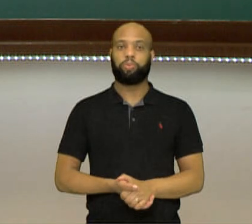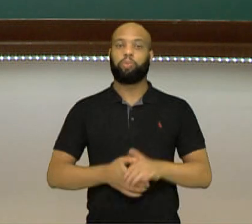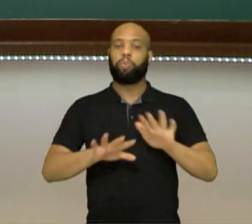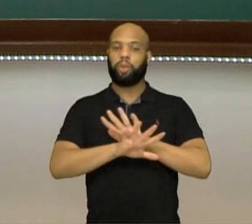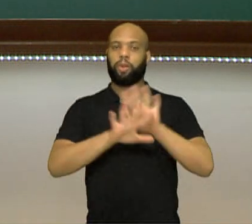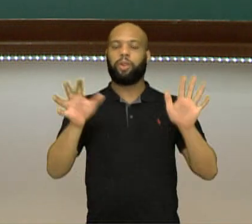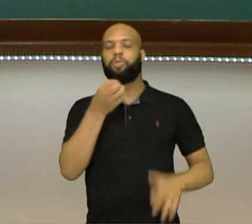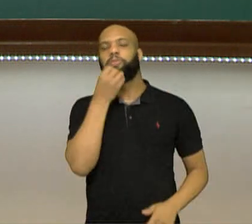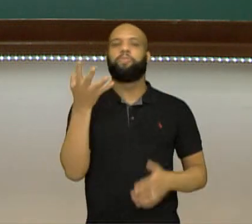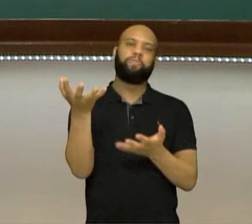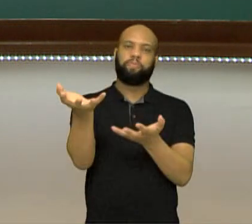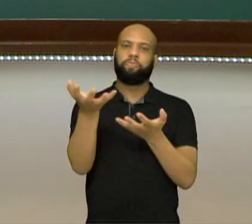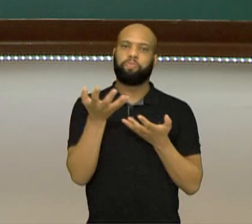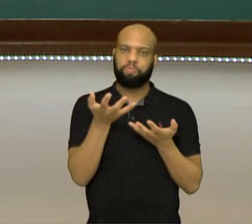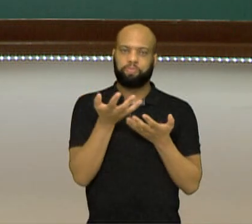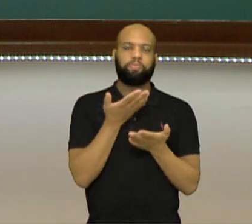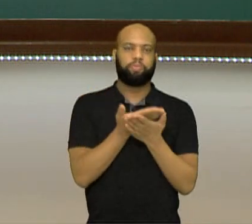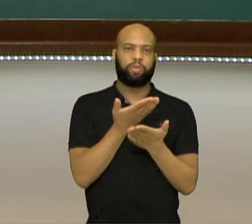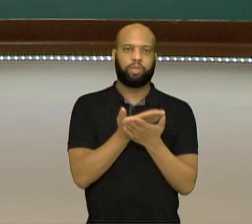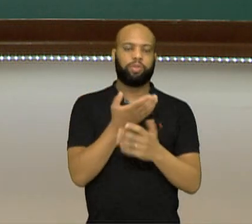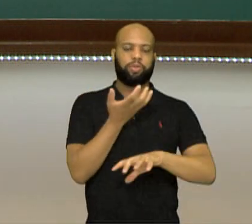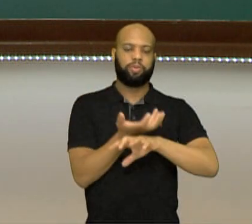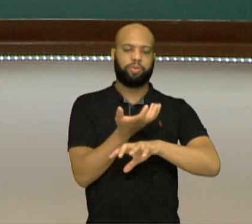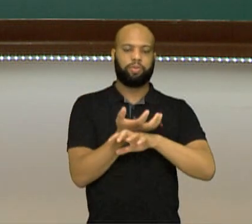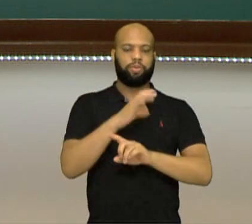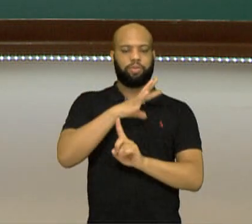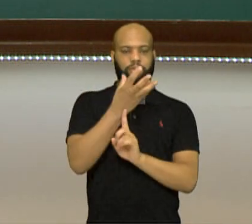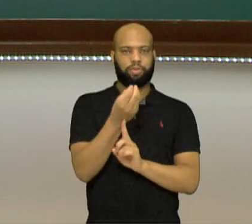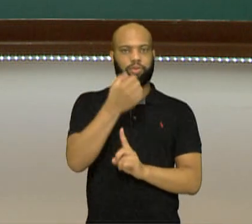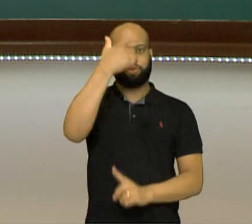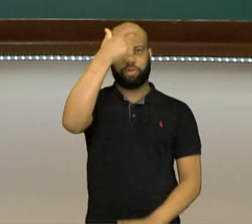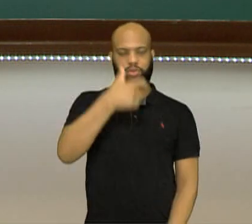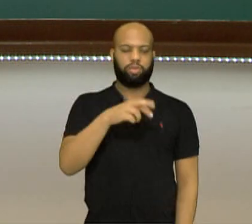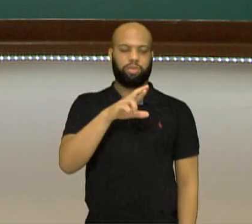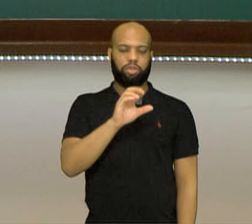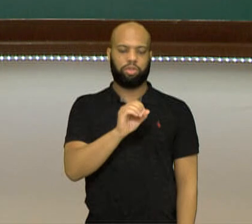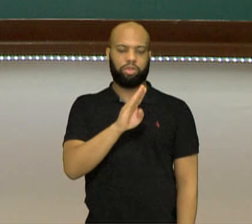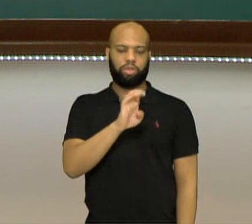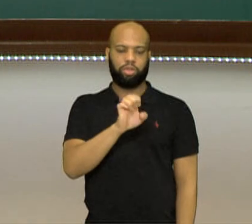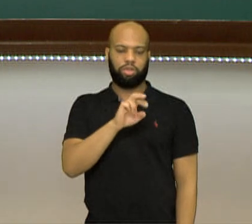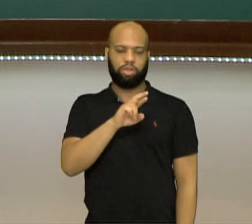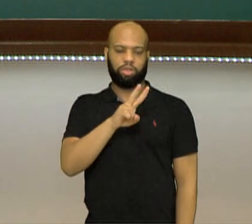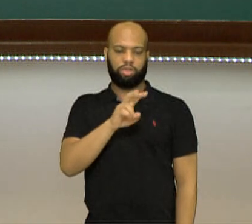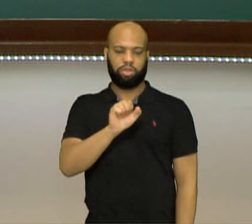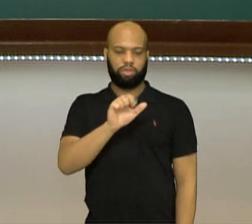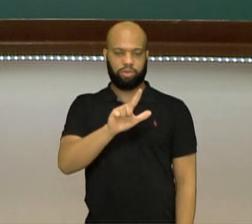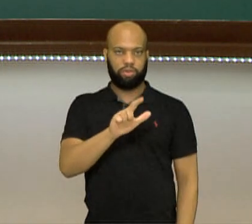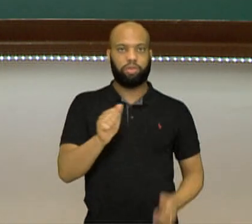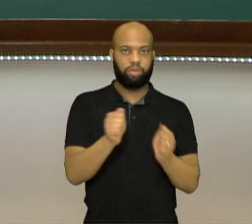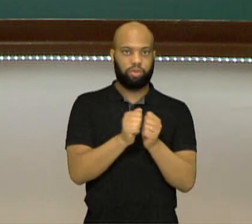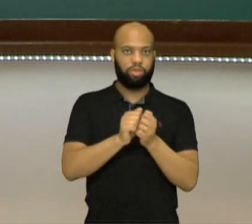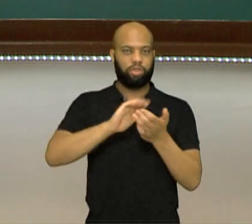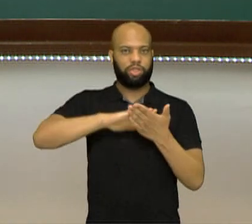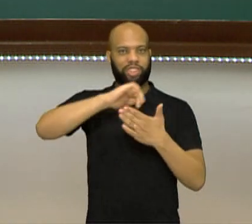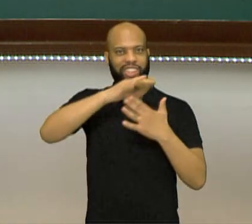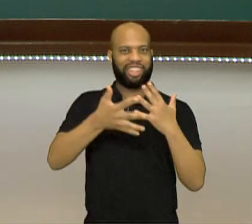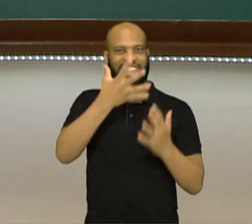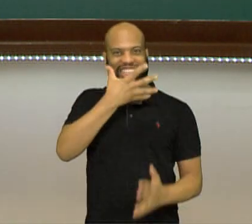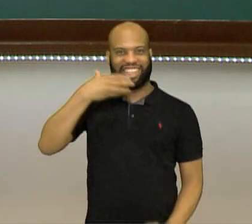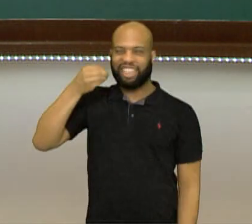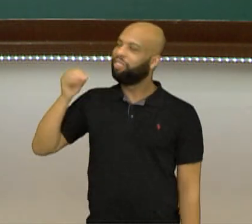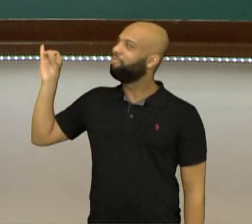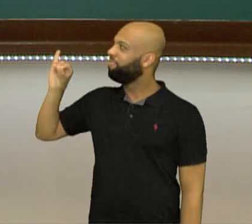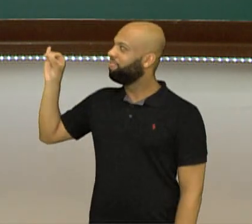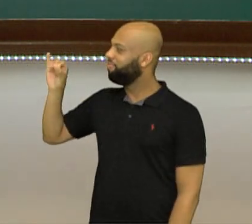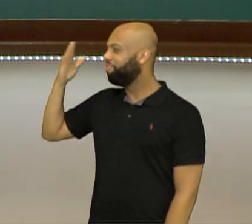Olá, sejam bem-vindos a mais uma aula de arte. Eu sou o professor Roberval Carvalho e comigo o Natan.